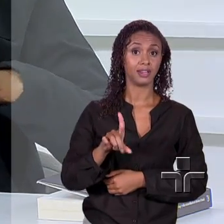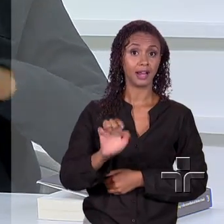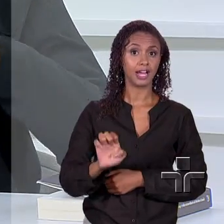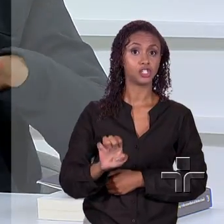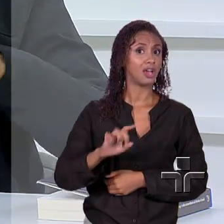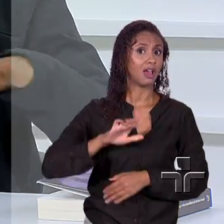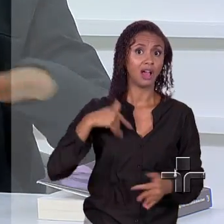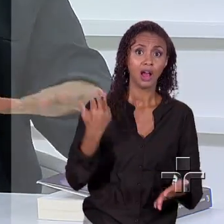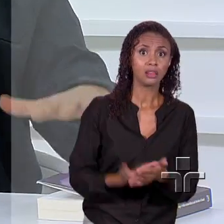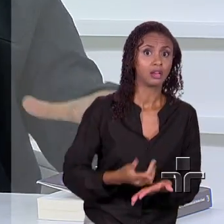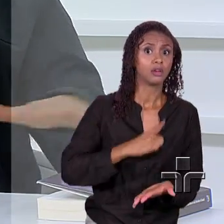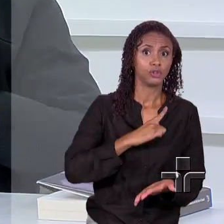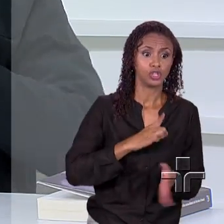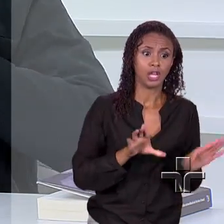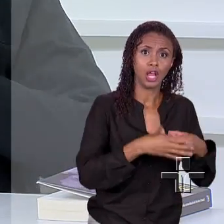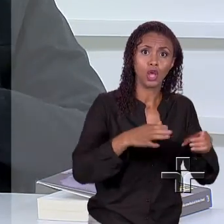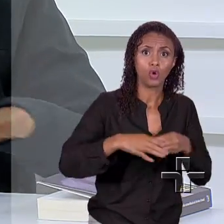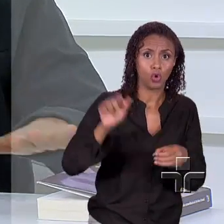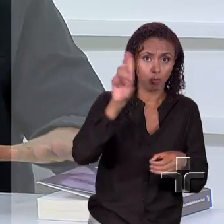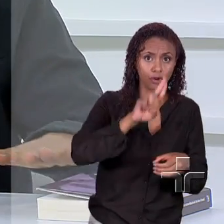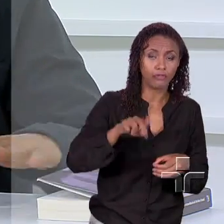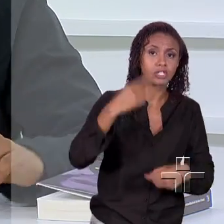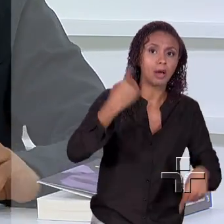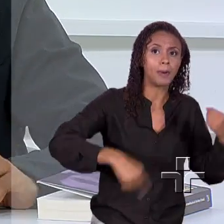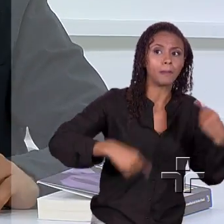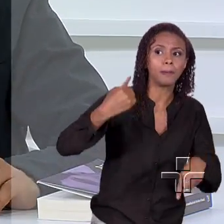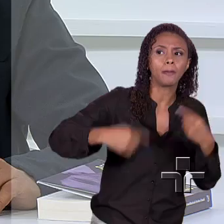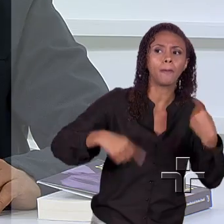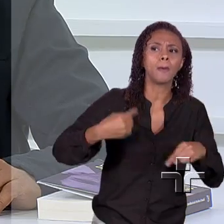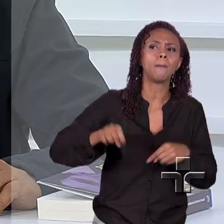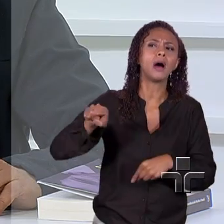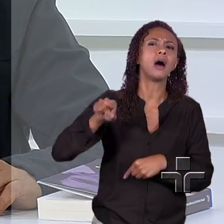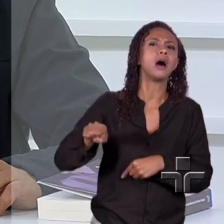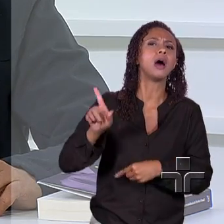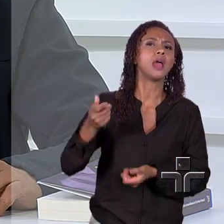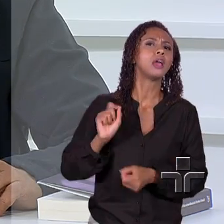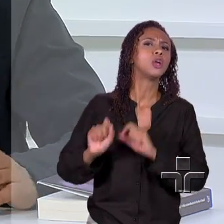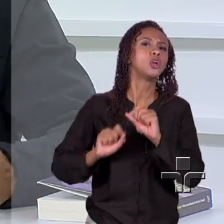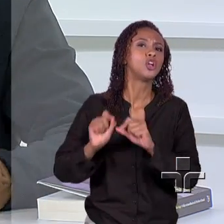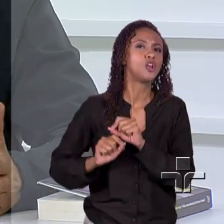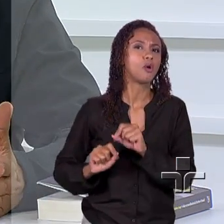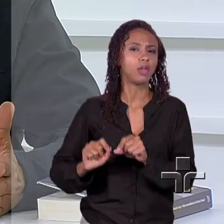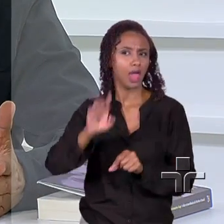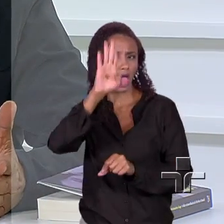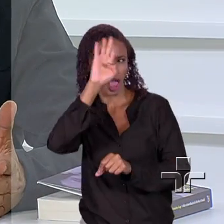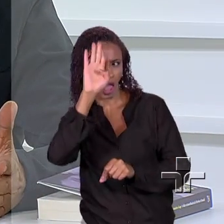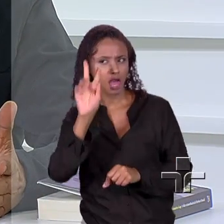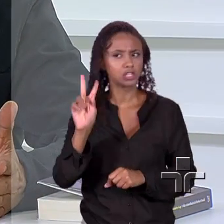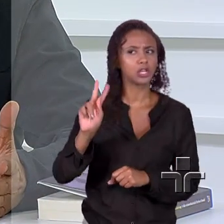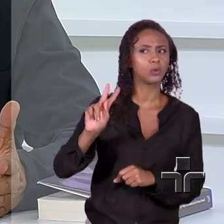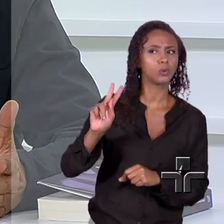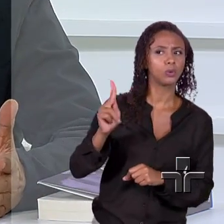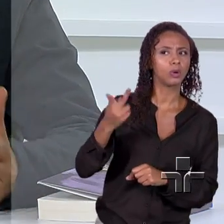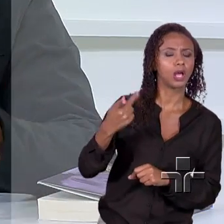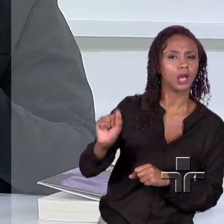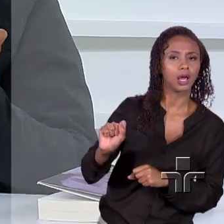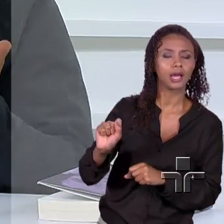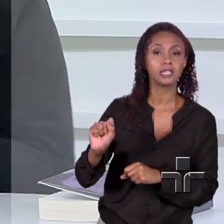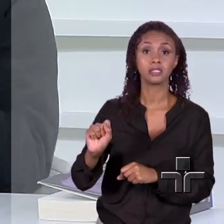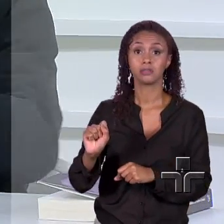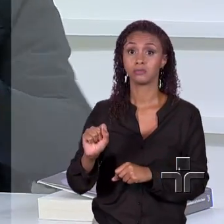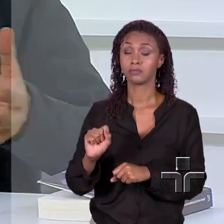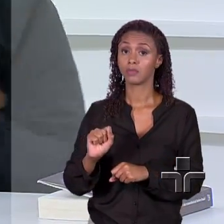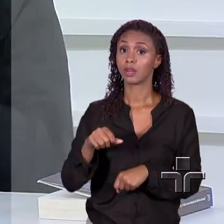tem grupos dentro da universidade que querem esconder isso. E Pedro Nava, quando morreu, houve